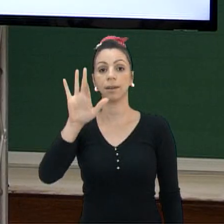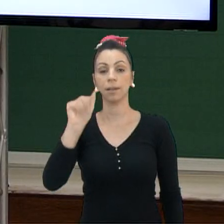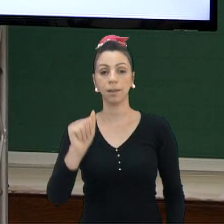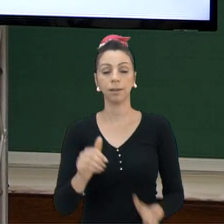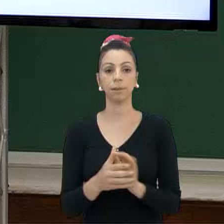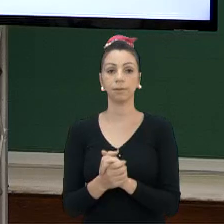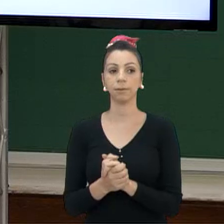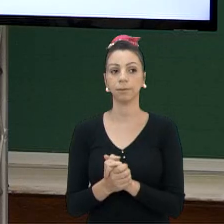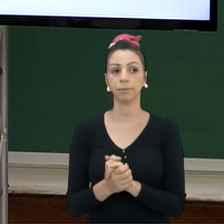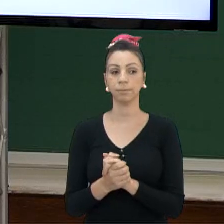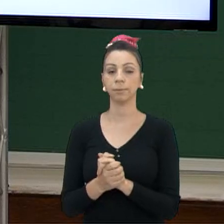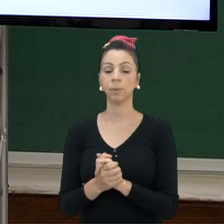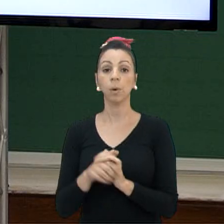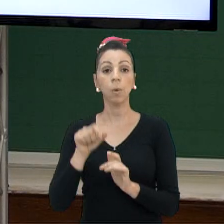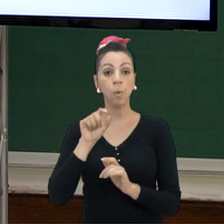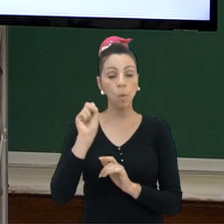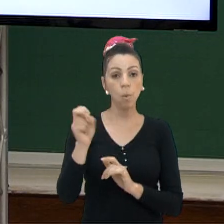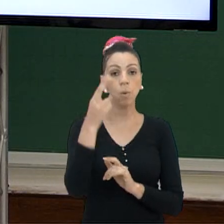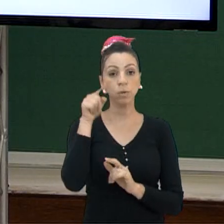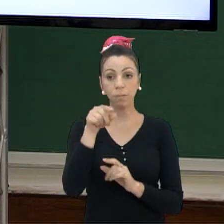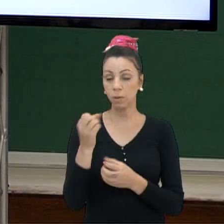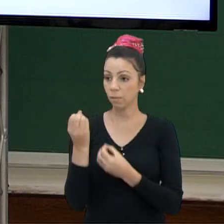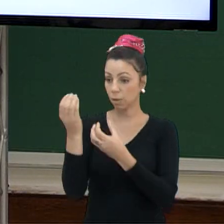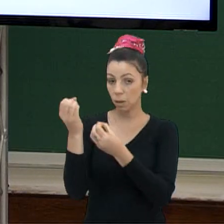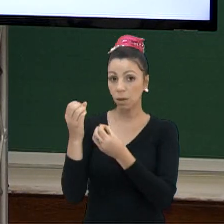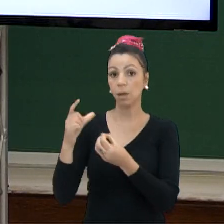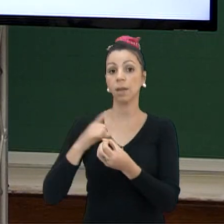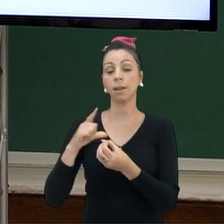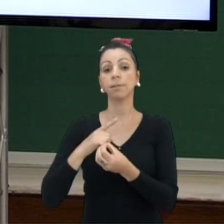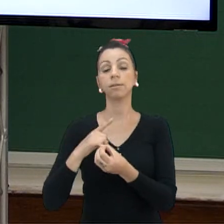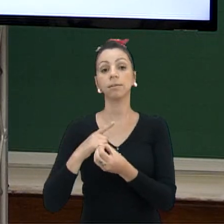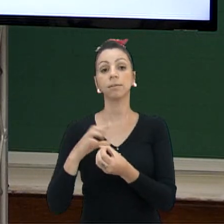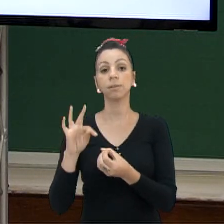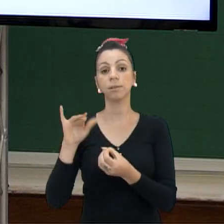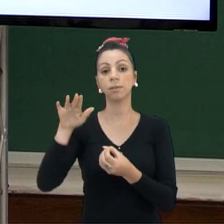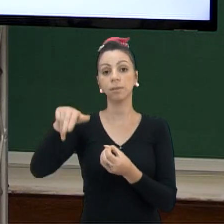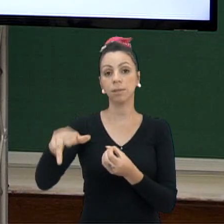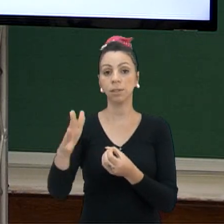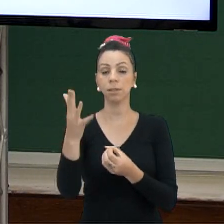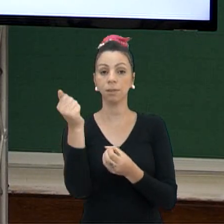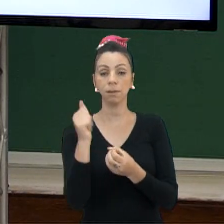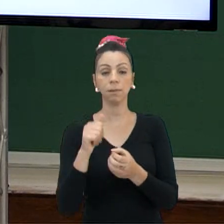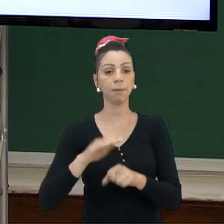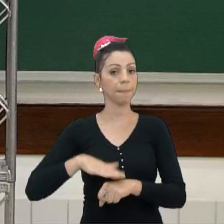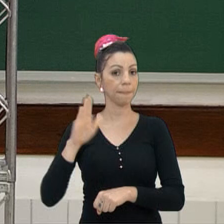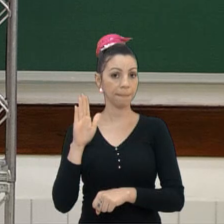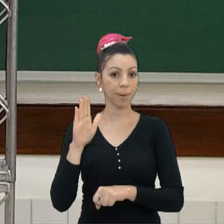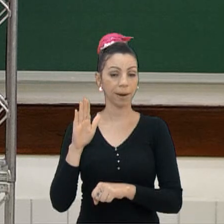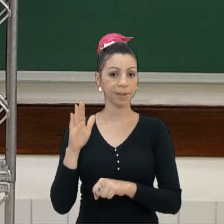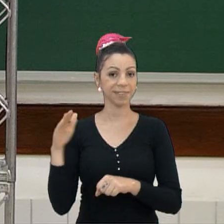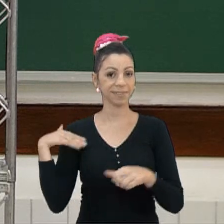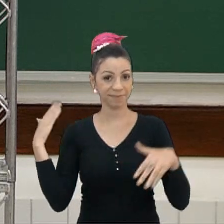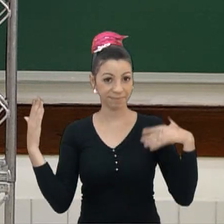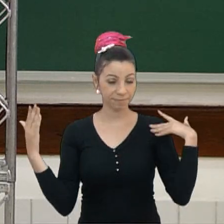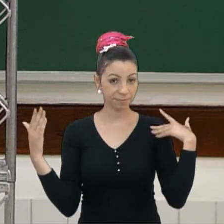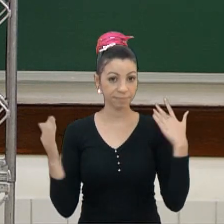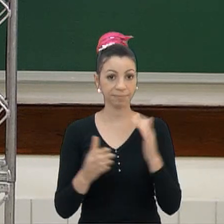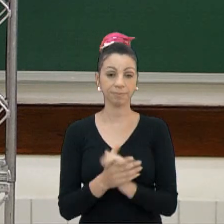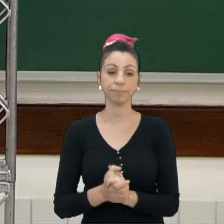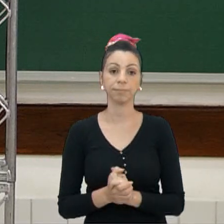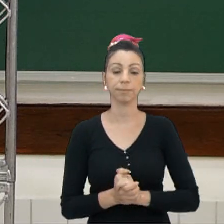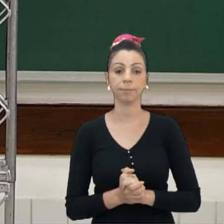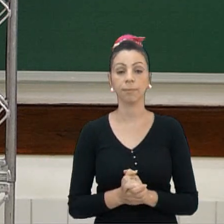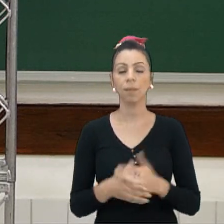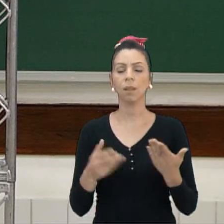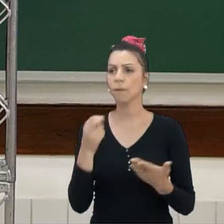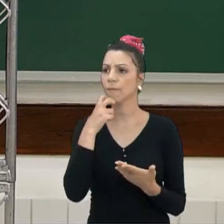diversão. E se você viajar, tinha mais diversão. Quando a gente pronuncia esses períodos, quando a gente fala em